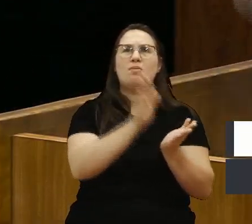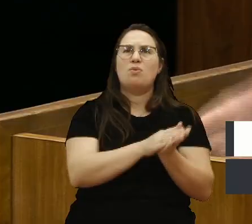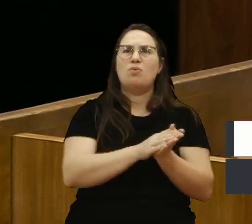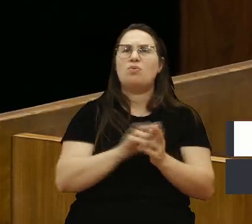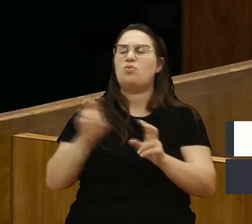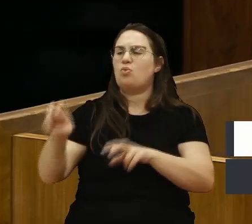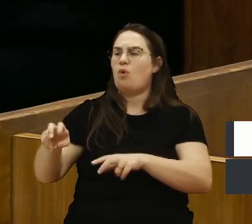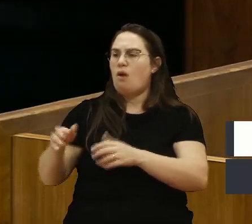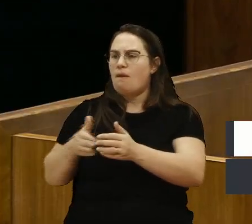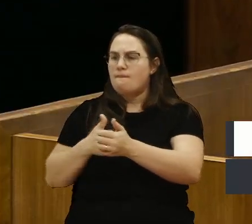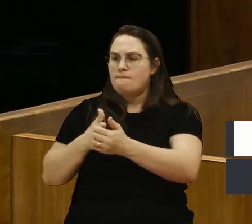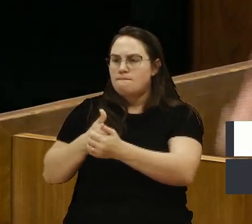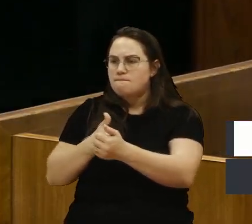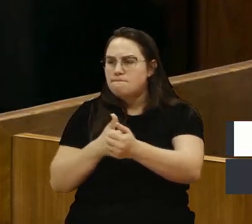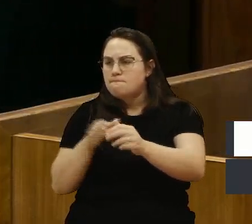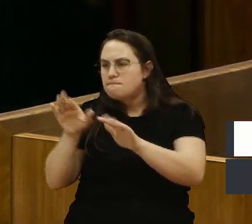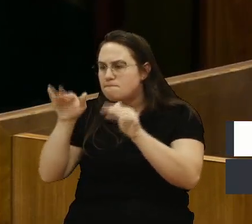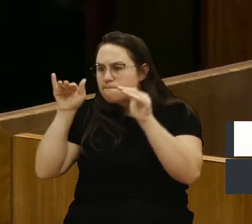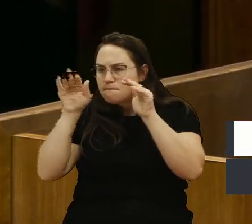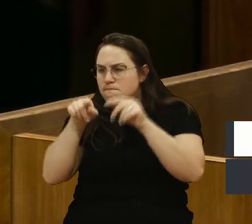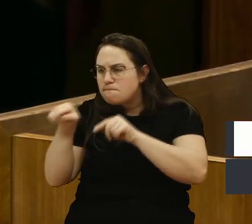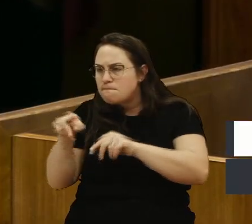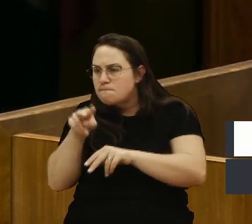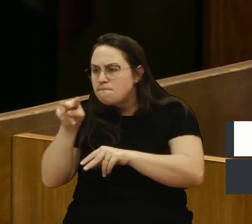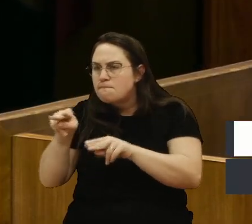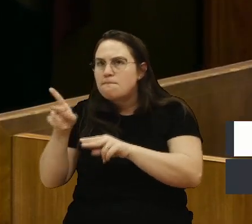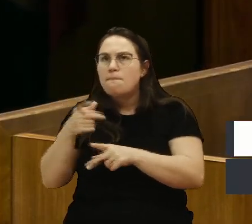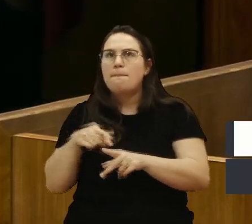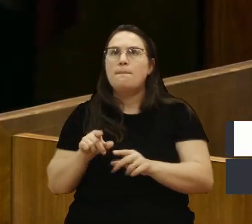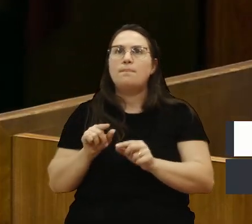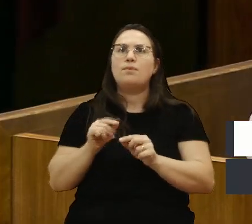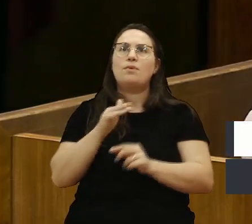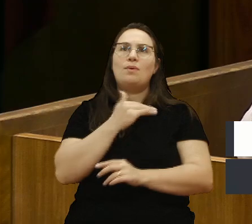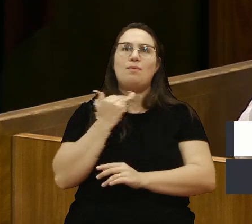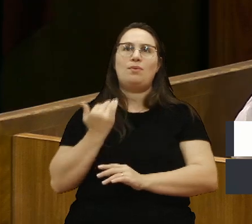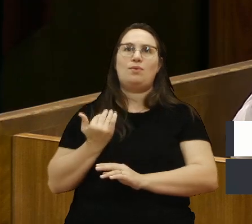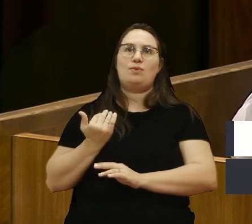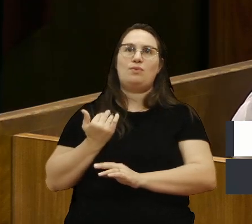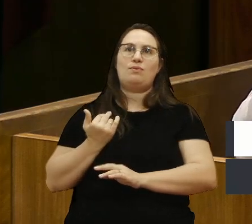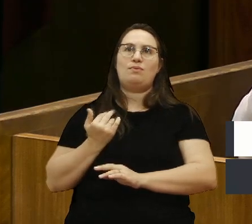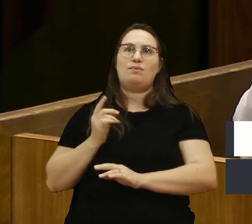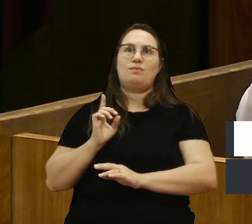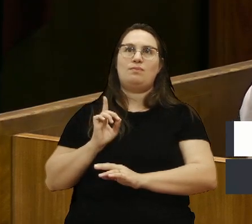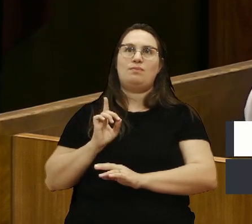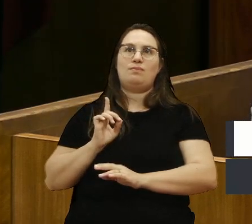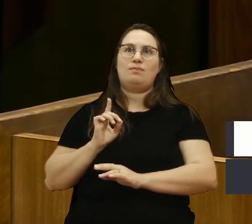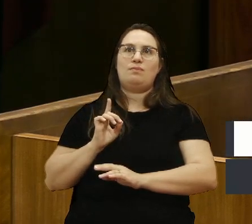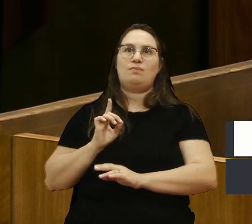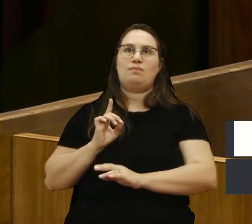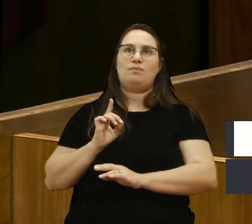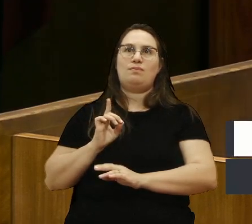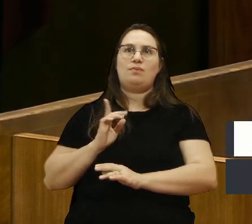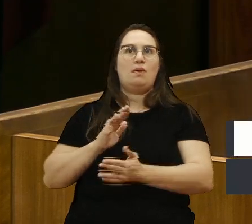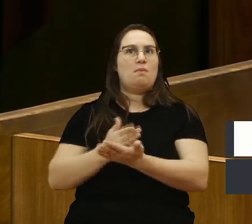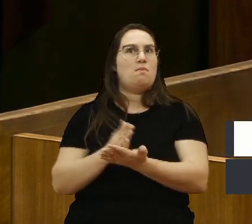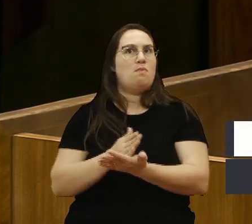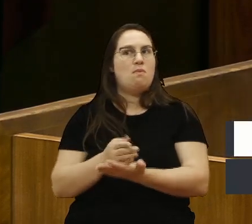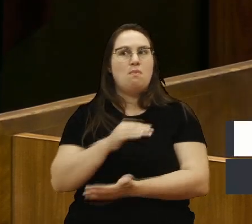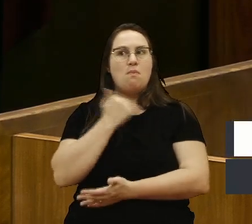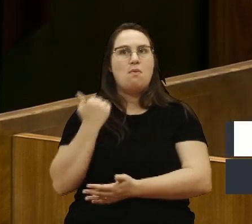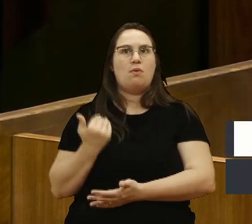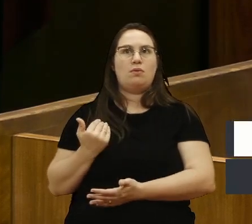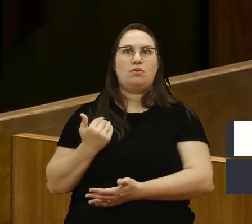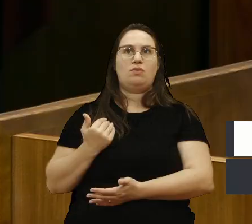é perseguido. Isso quando não é morto. Ele pediu uma parte rápida. Isso quando não é morto.